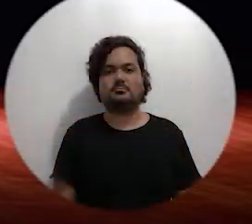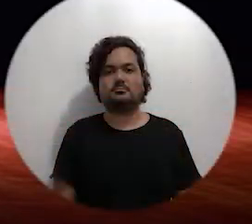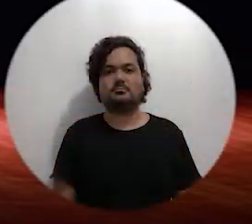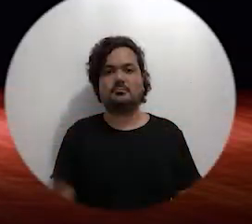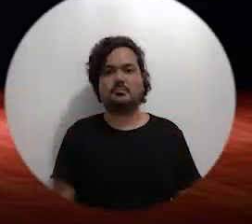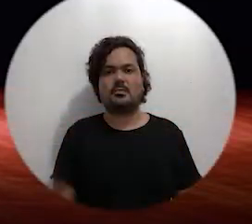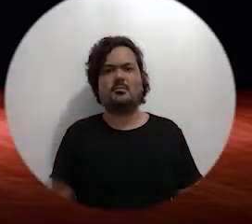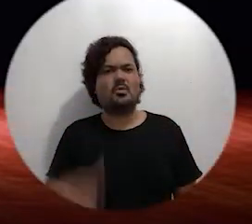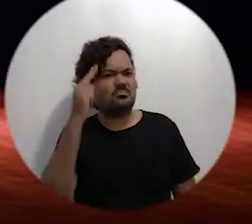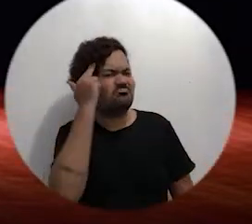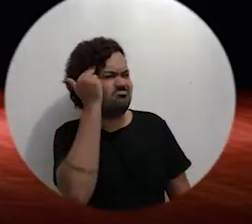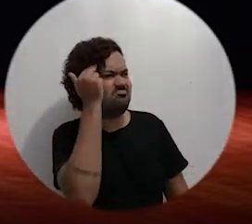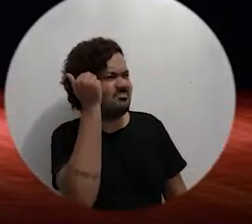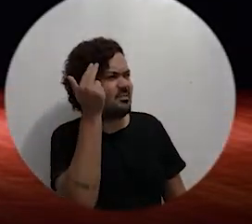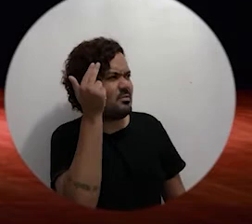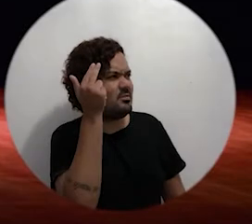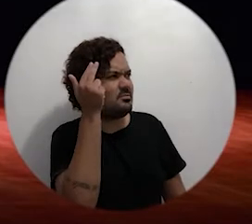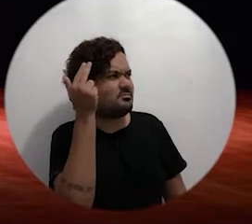Pô, na moral, mano,